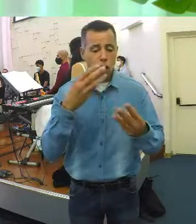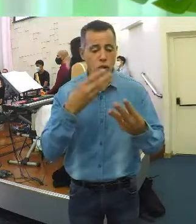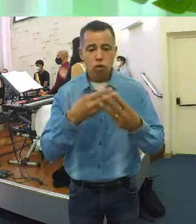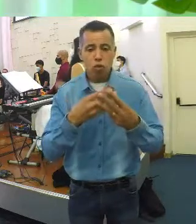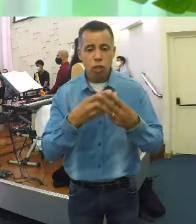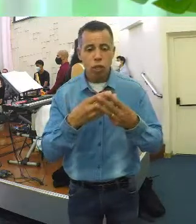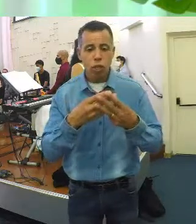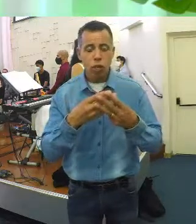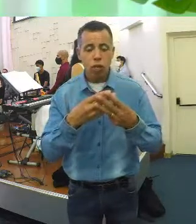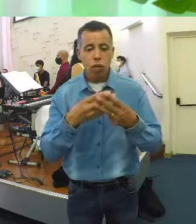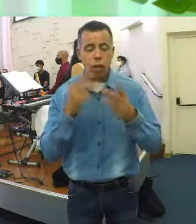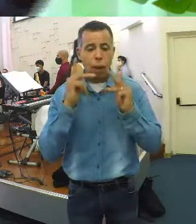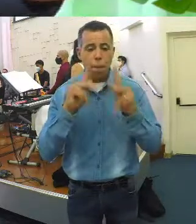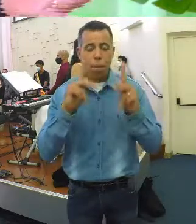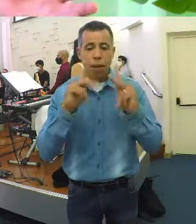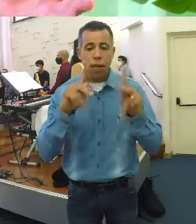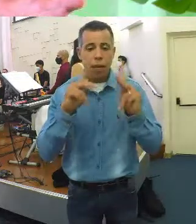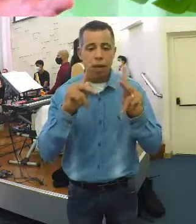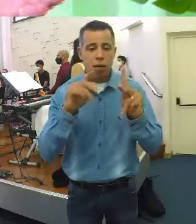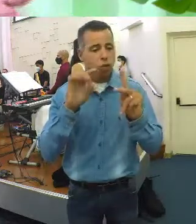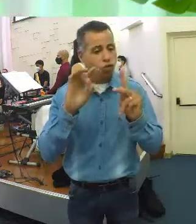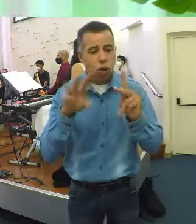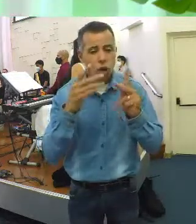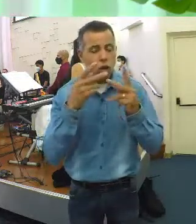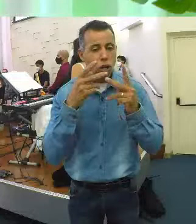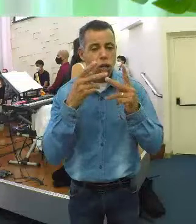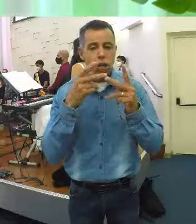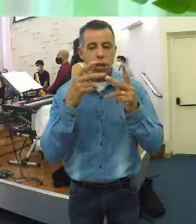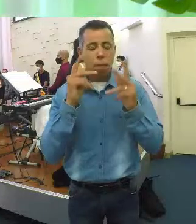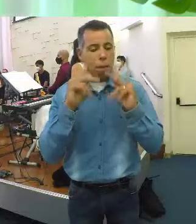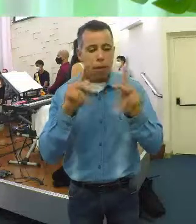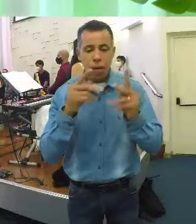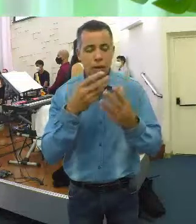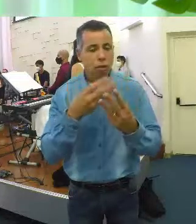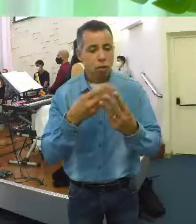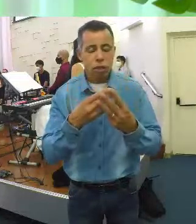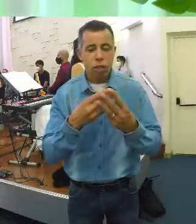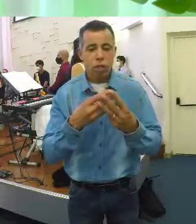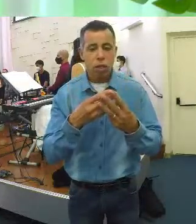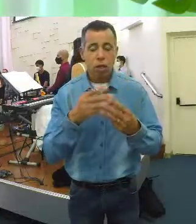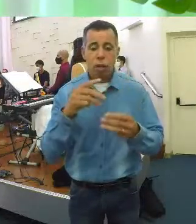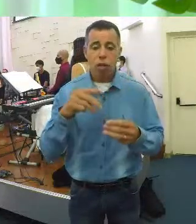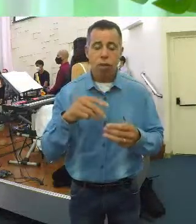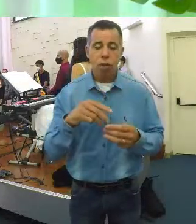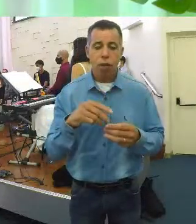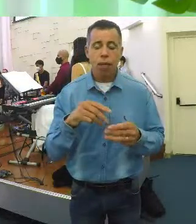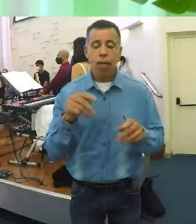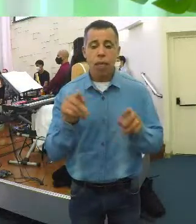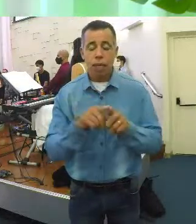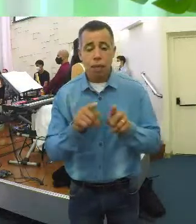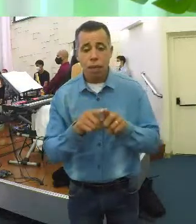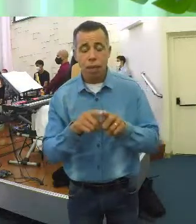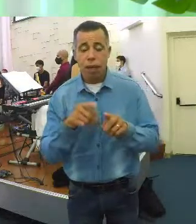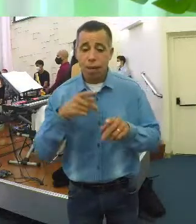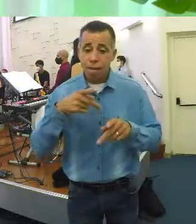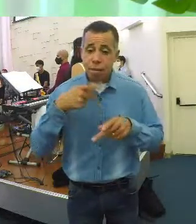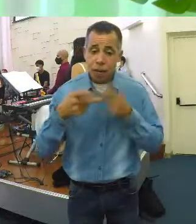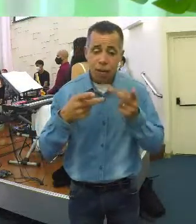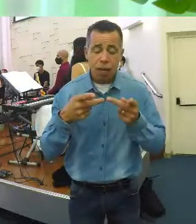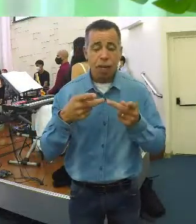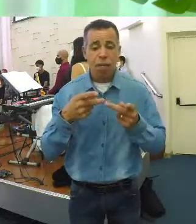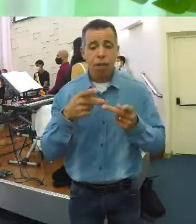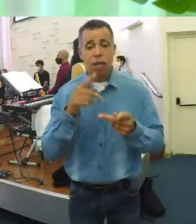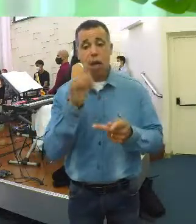Alguns deles, porém, que eram de Chipre e de Cirene, e que foram até Antioquia, falavam também aos gregos, anunciando-lhes